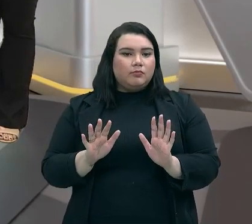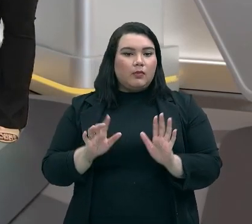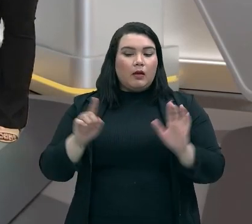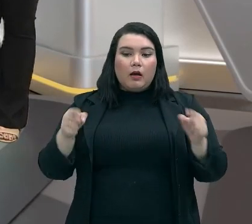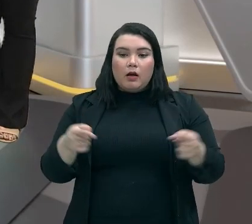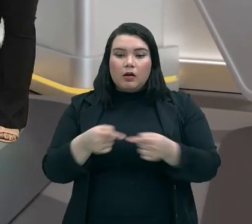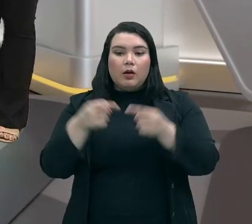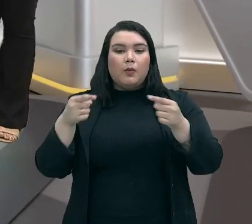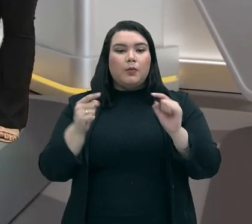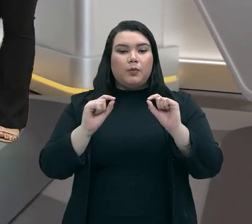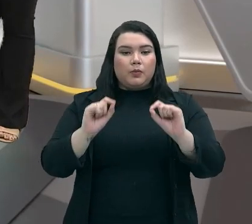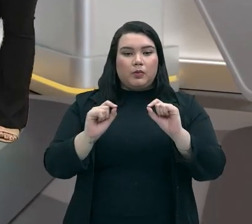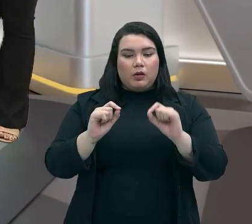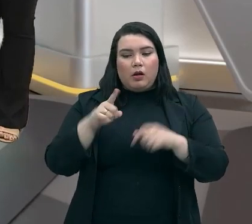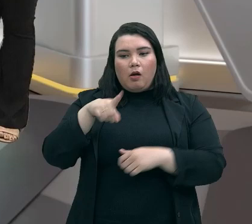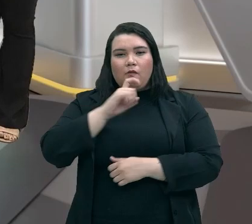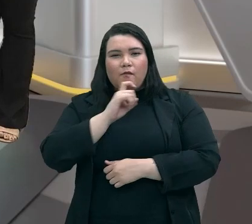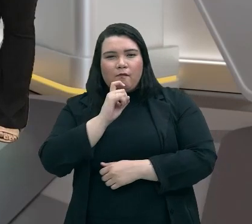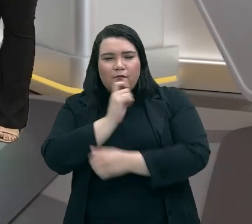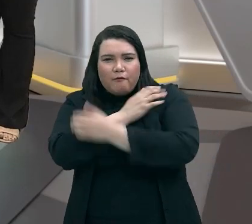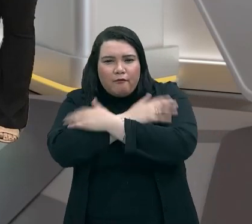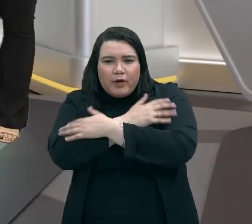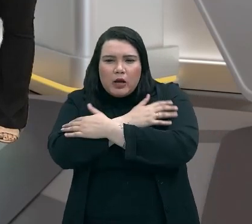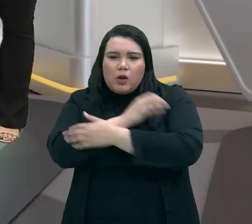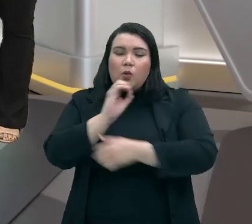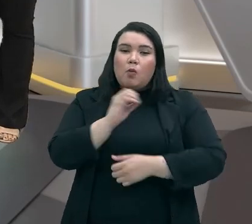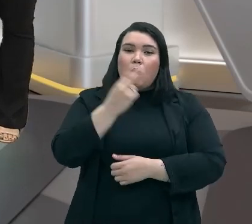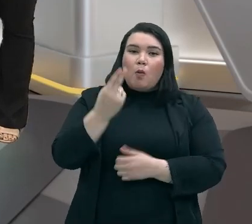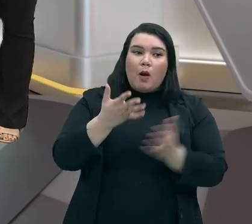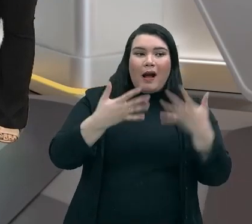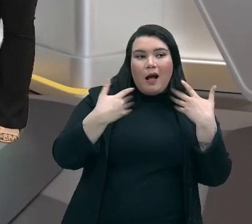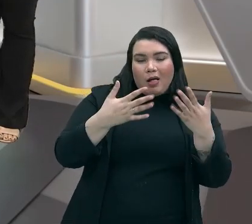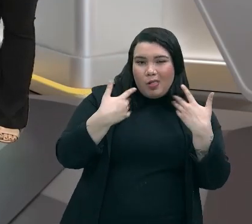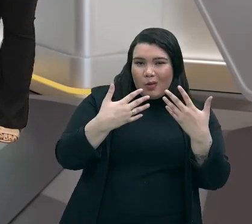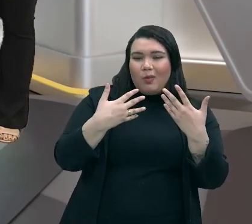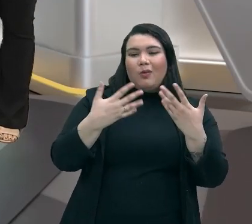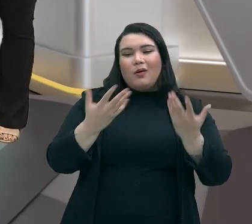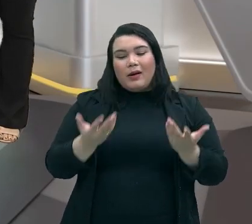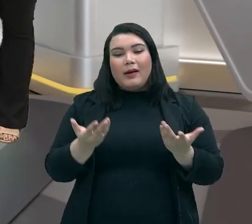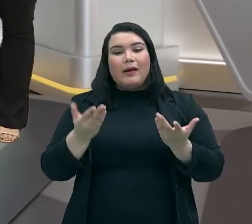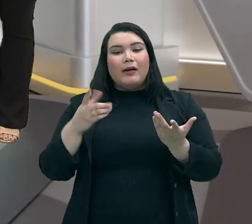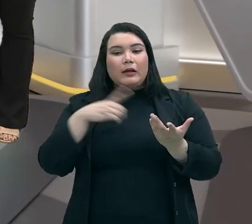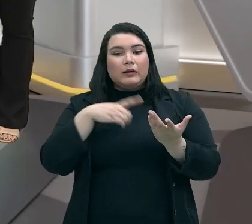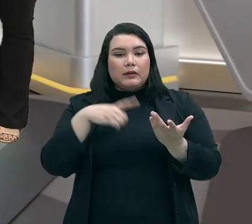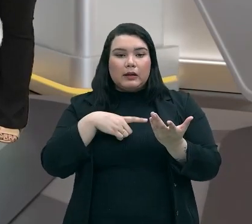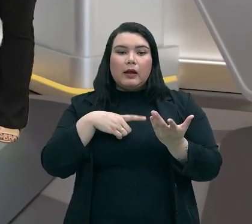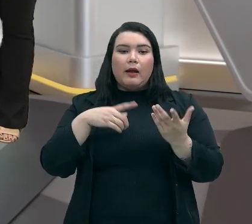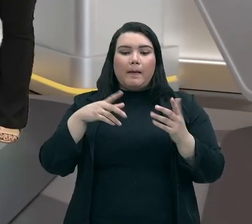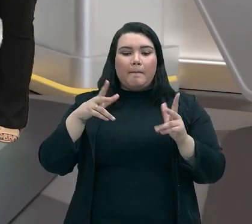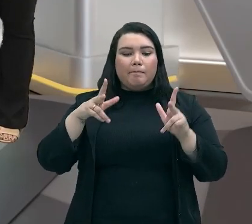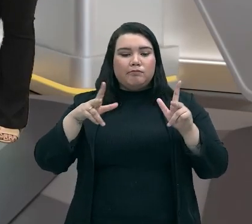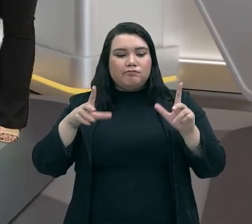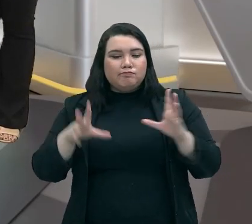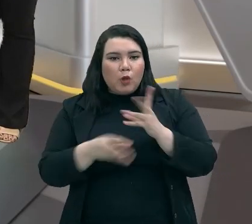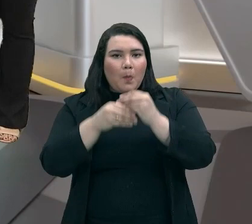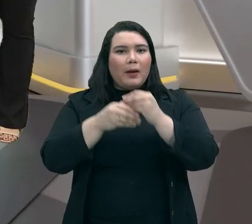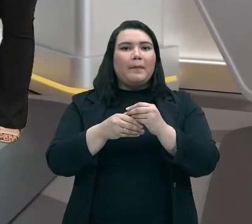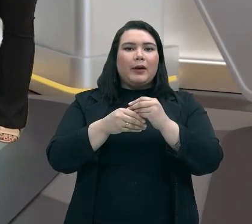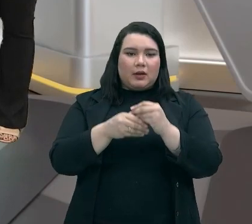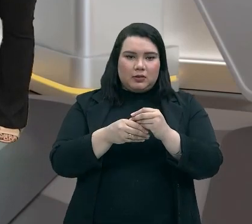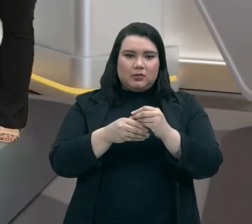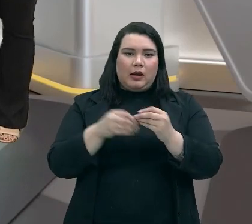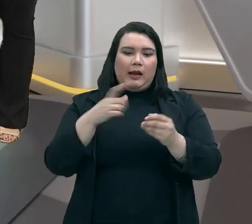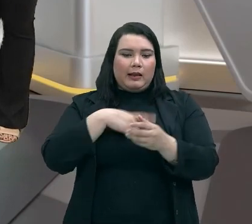Associado quer dizer que o frio ou o calor, de alguma maneira, né, ajudou, foi maior do que o normal, ajudou a desenvolver